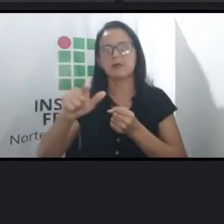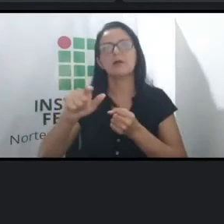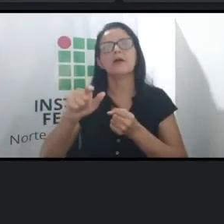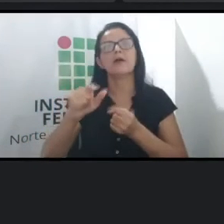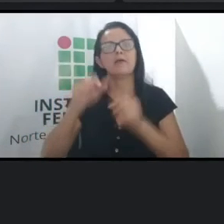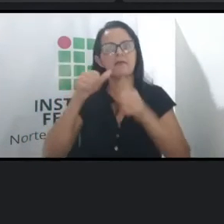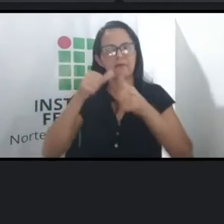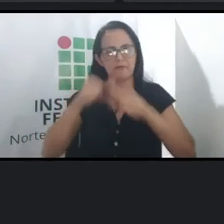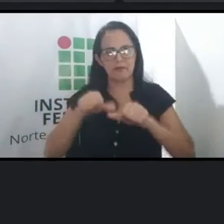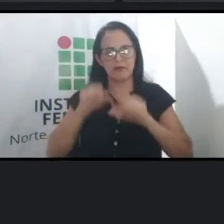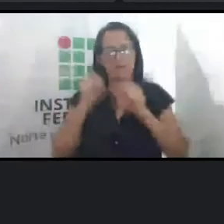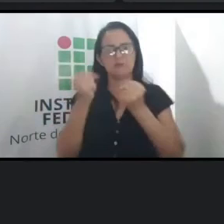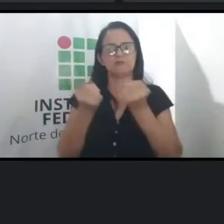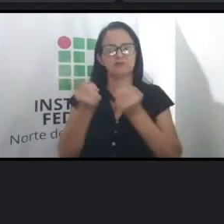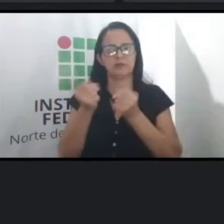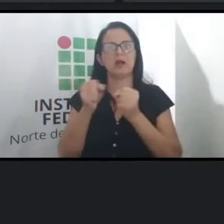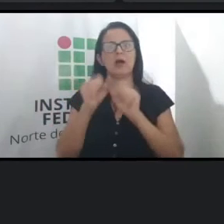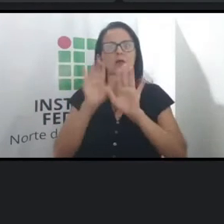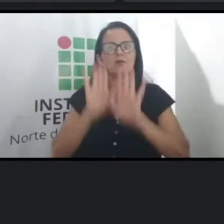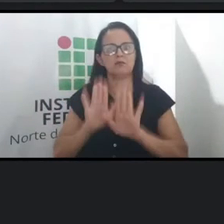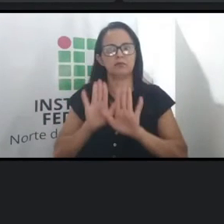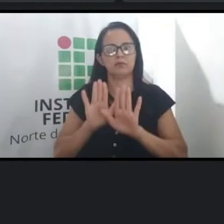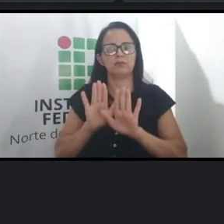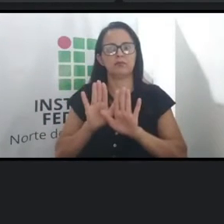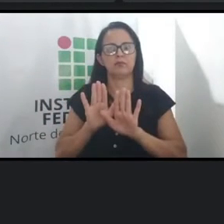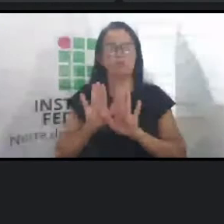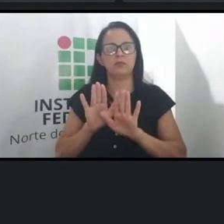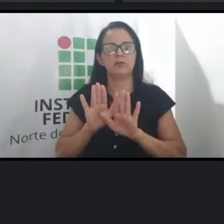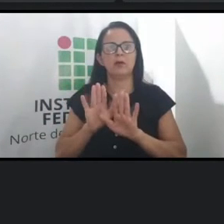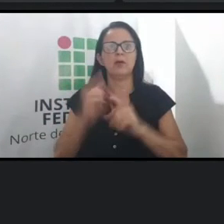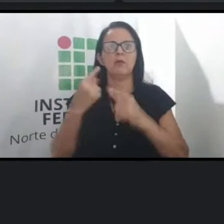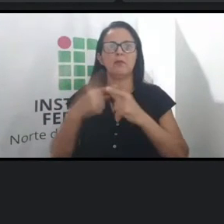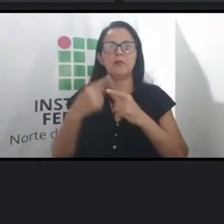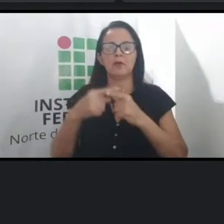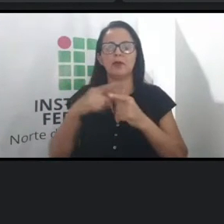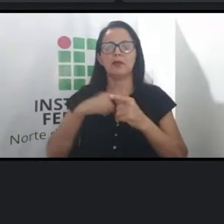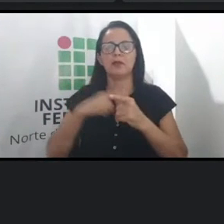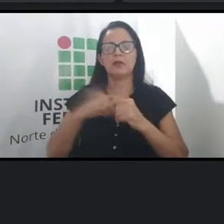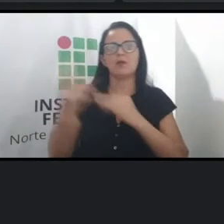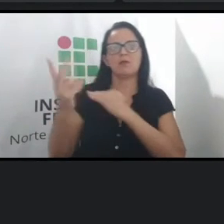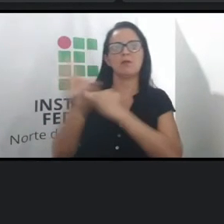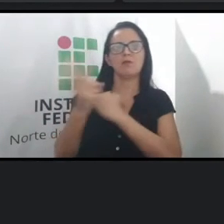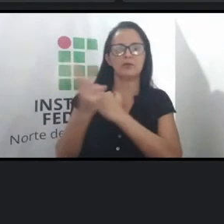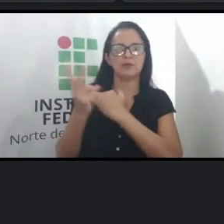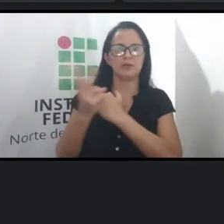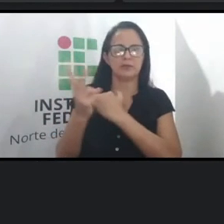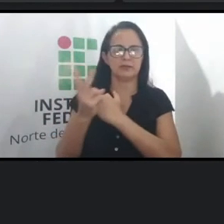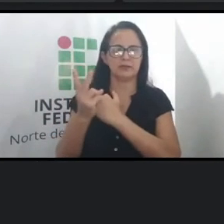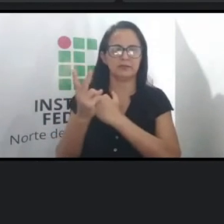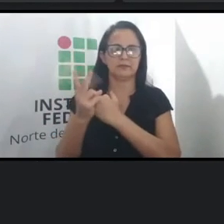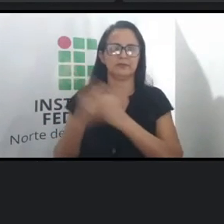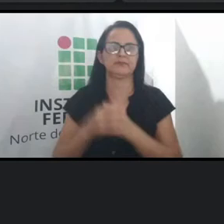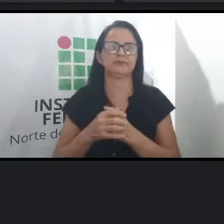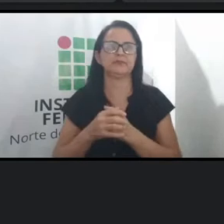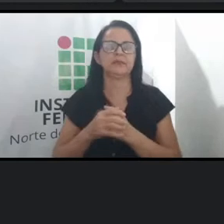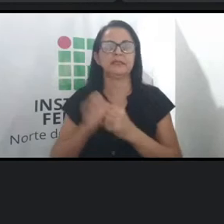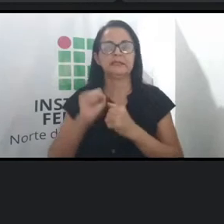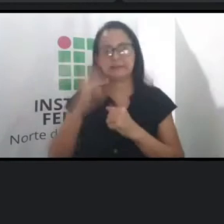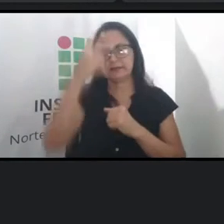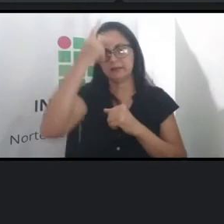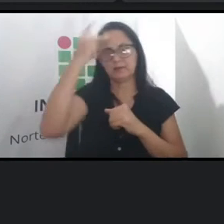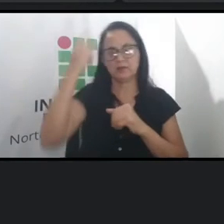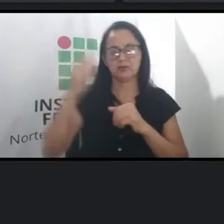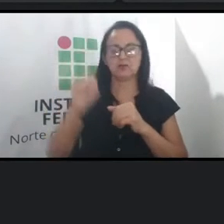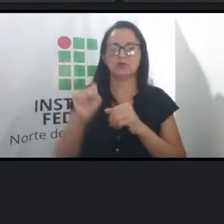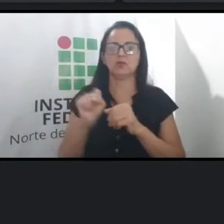vai formar-se a blindagem eletrostática, a gaiola de Faraday. E se a pessoa vier a sair do veículo,